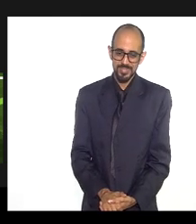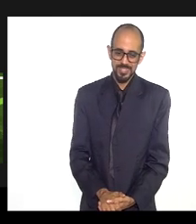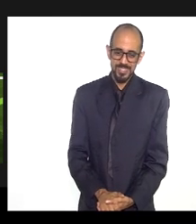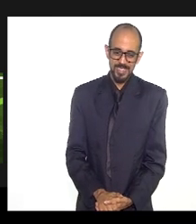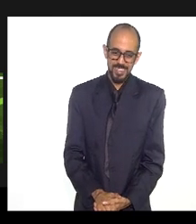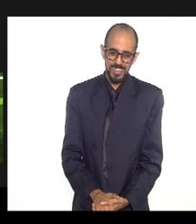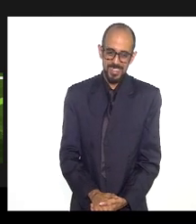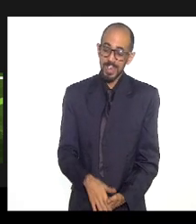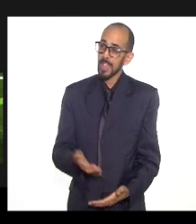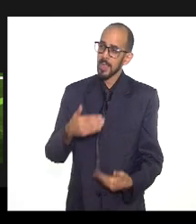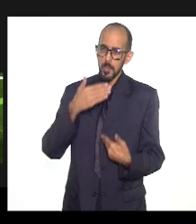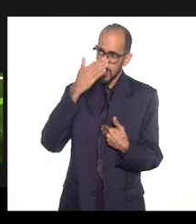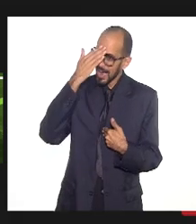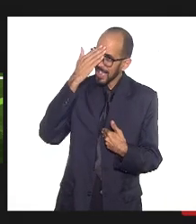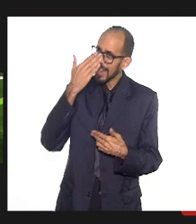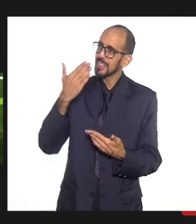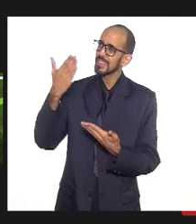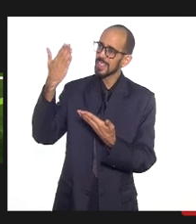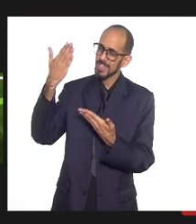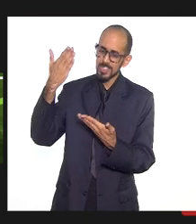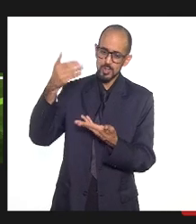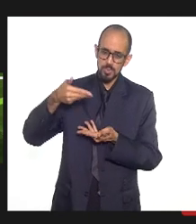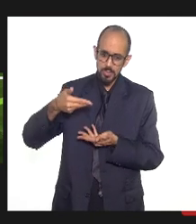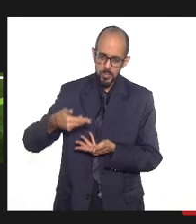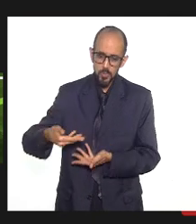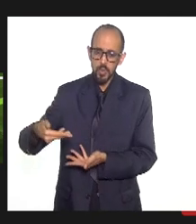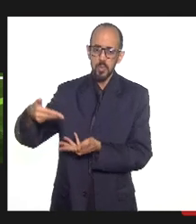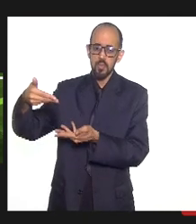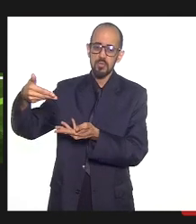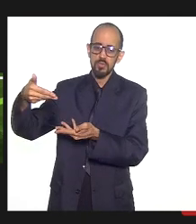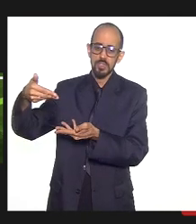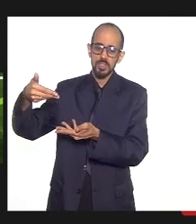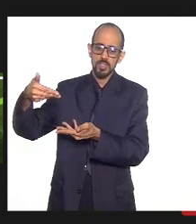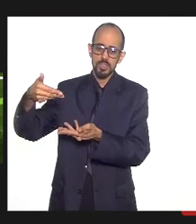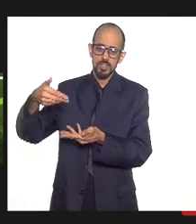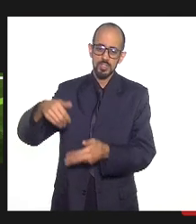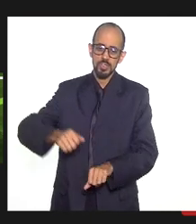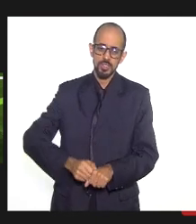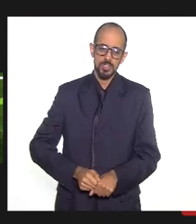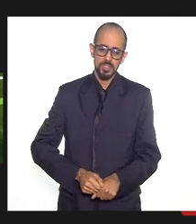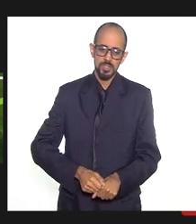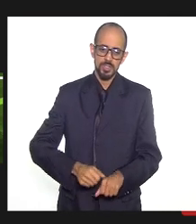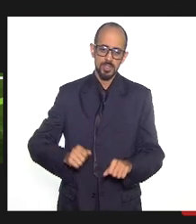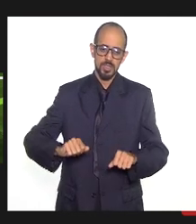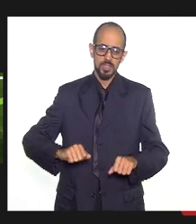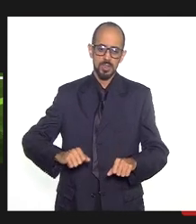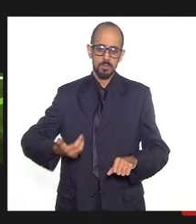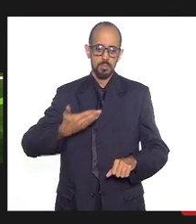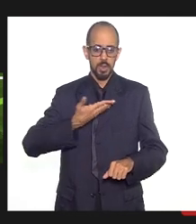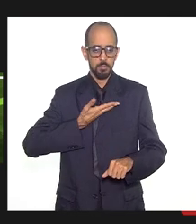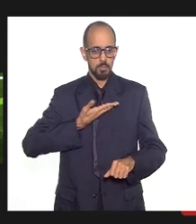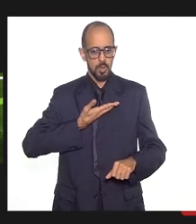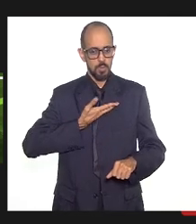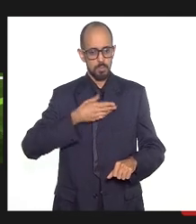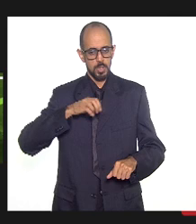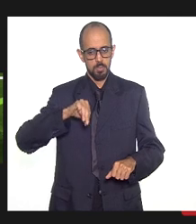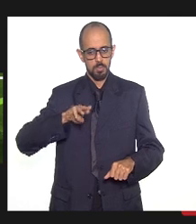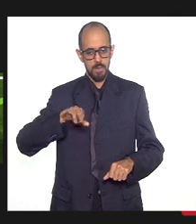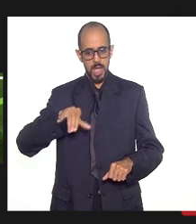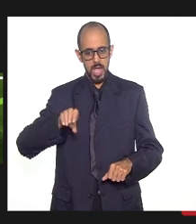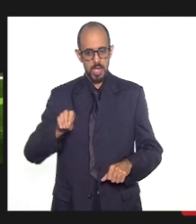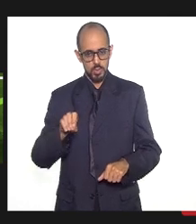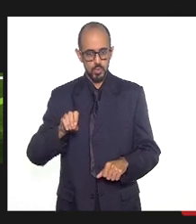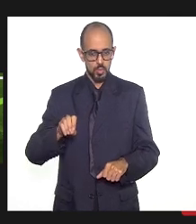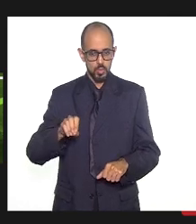Eu agradeço aí, né, pelo convite, através de um amigo meu conhecido, Mário, né,